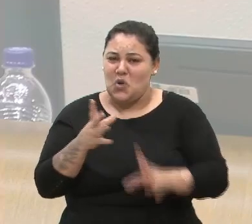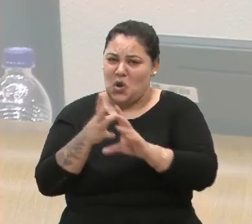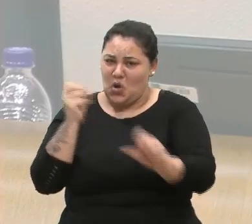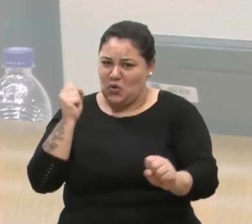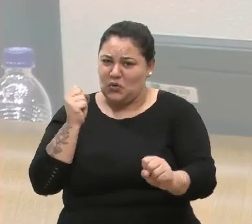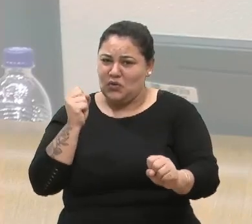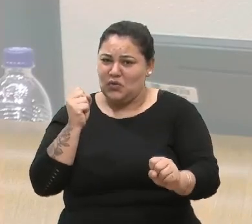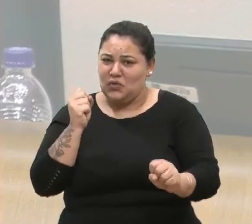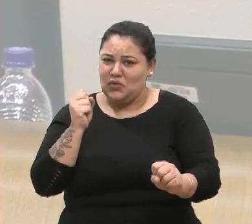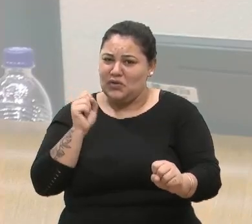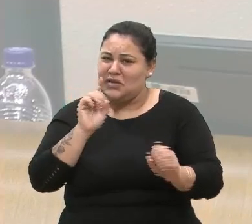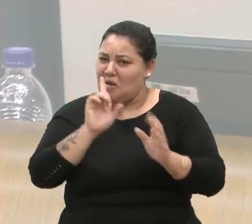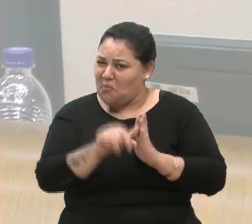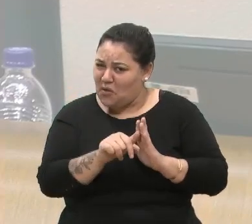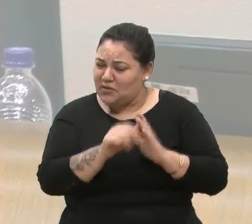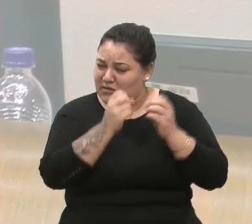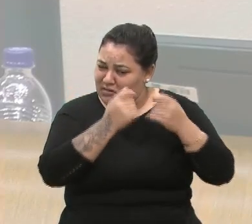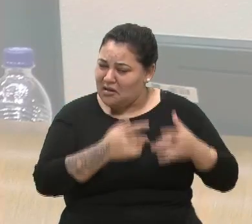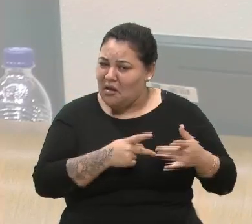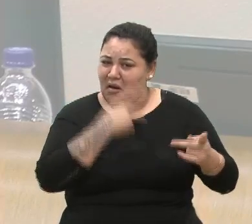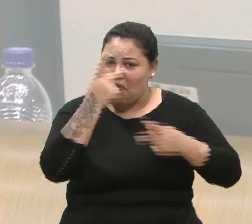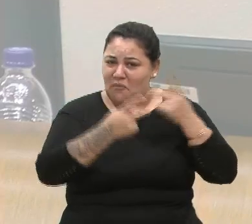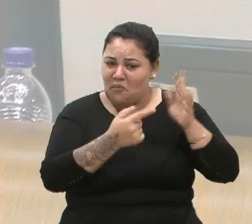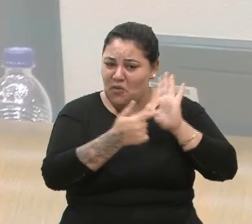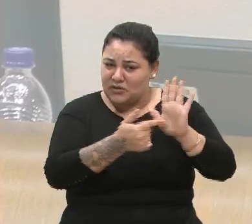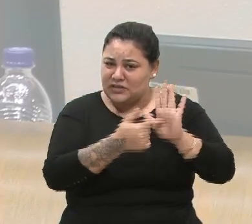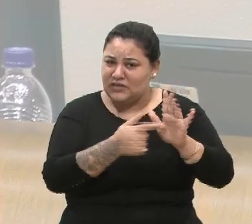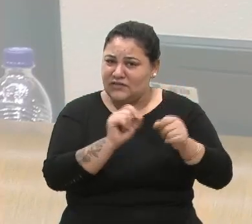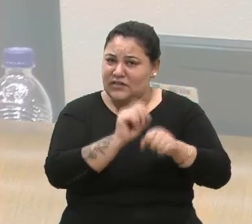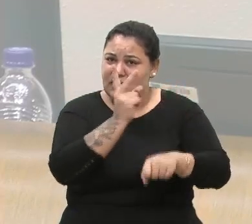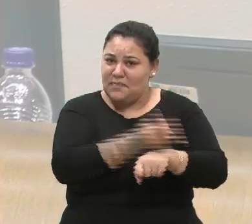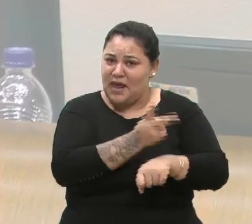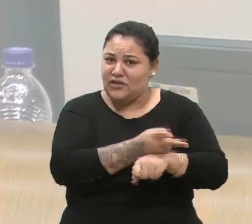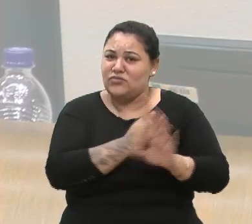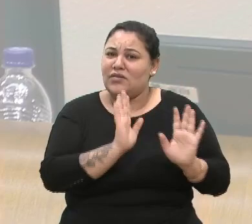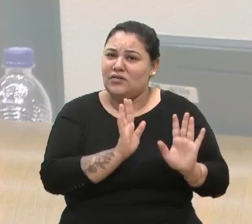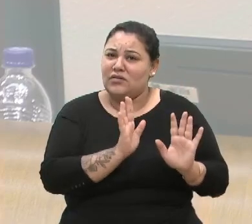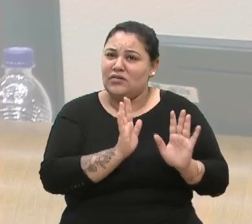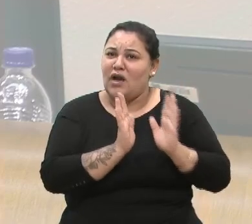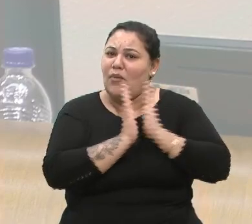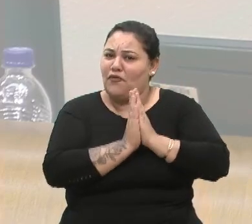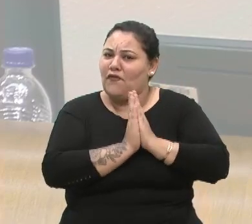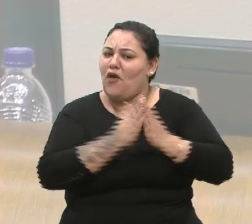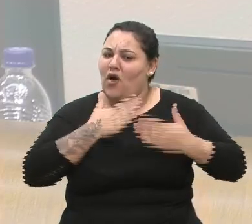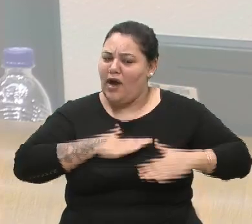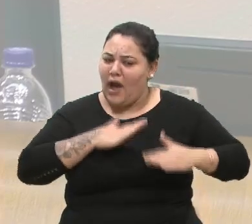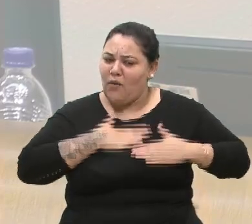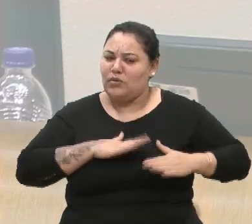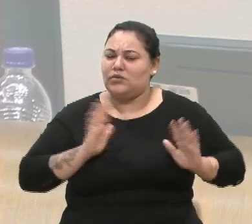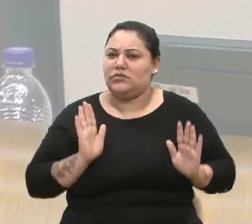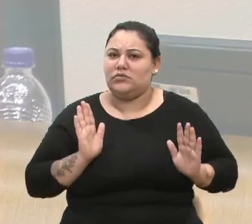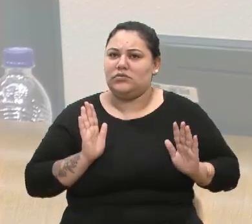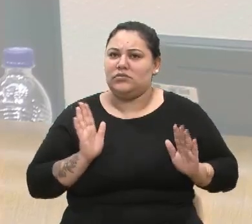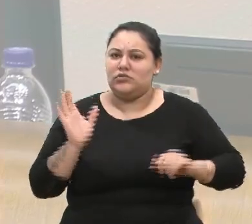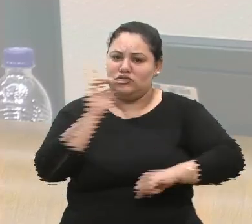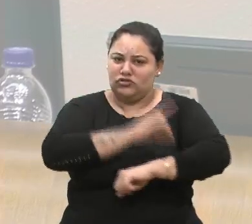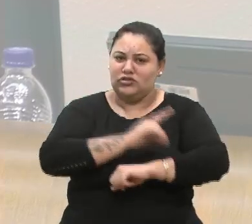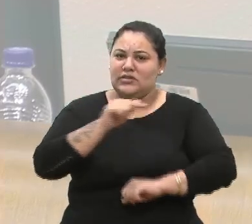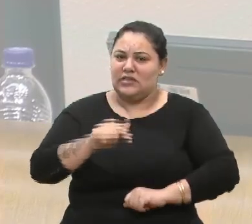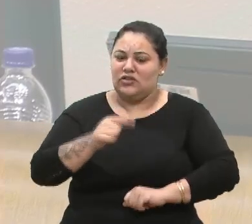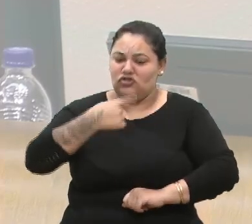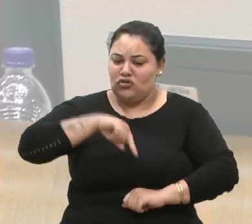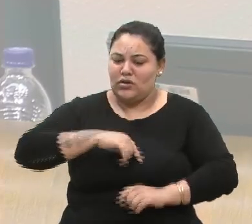tudo que foi aportado, que foi feito de empréstimo. Vamos parar, vamos com calma. Dia 7 nós queremos